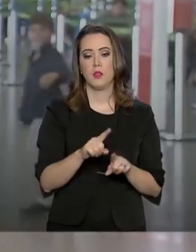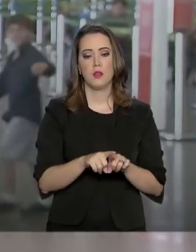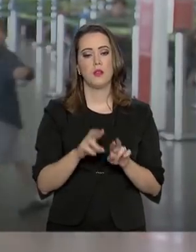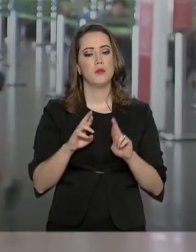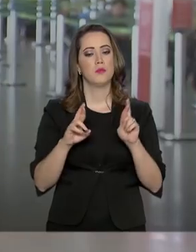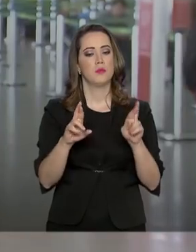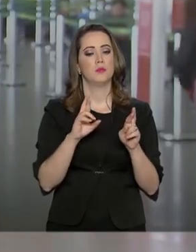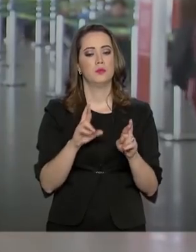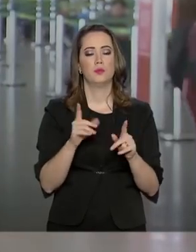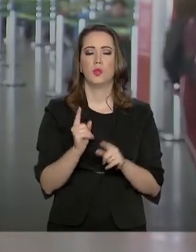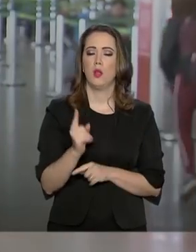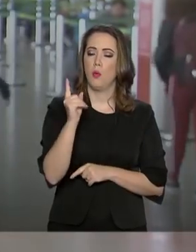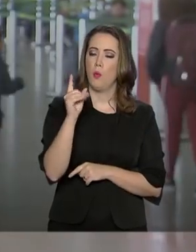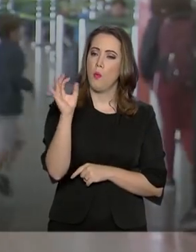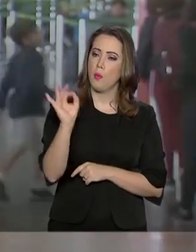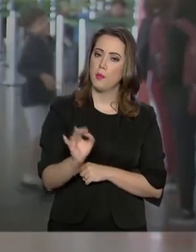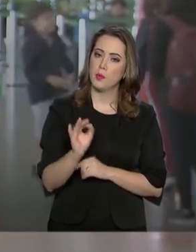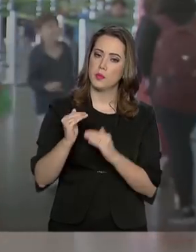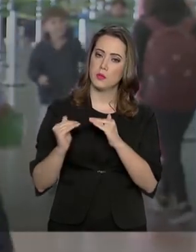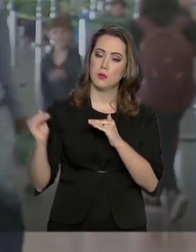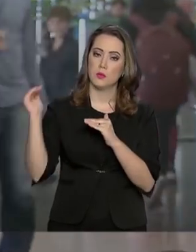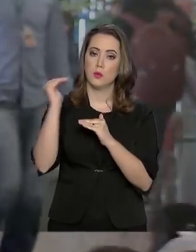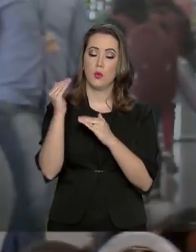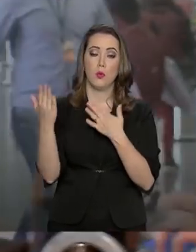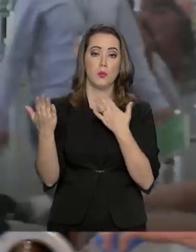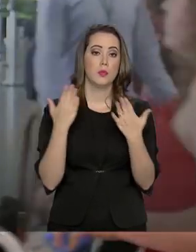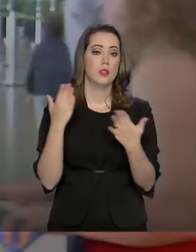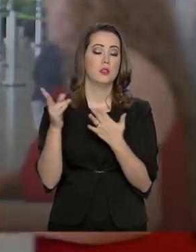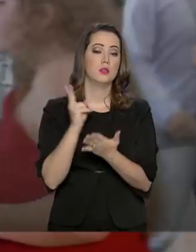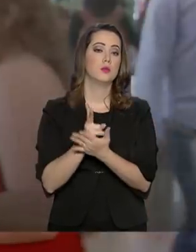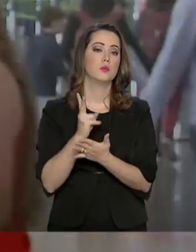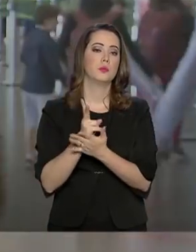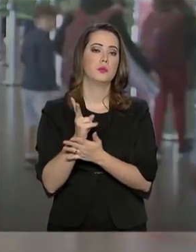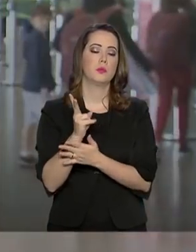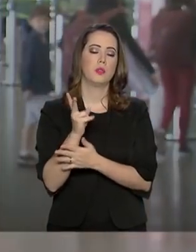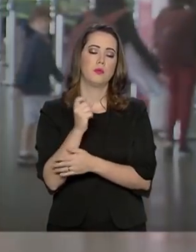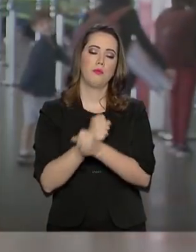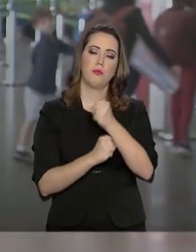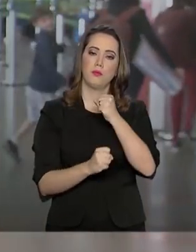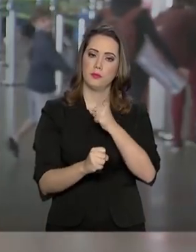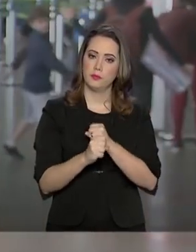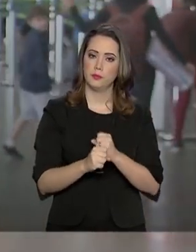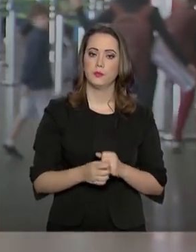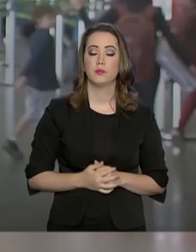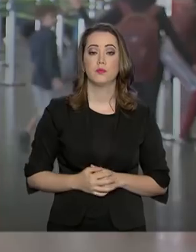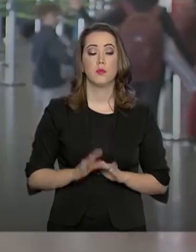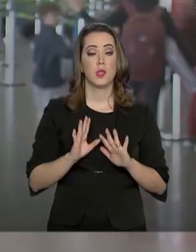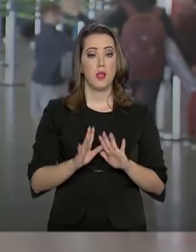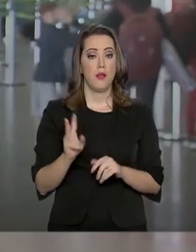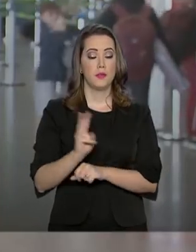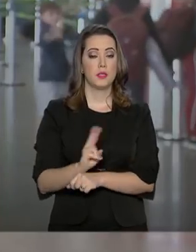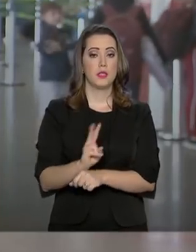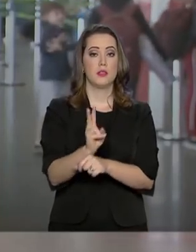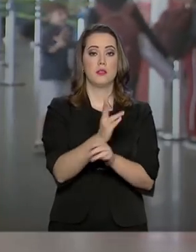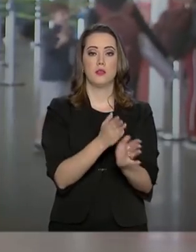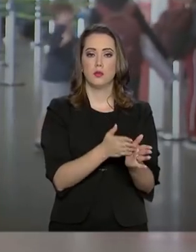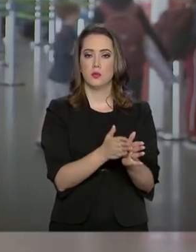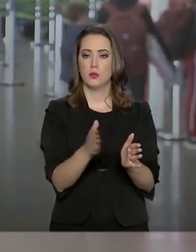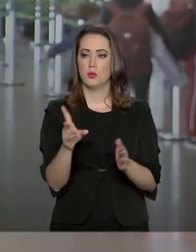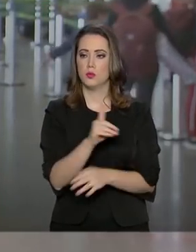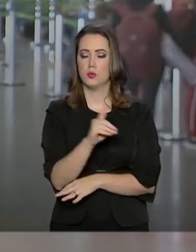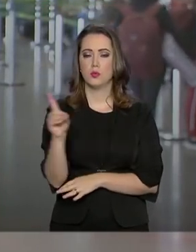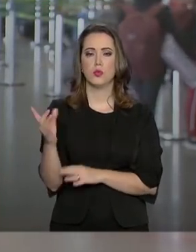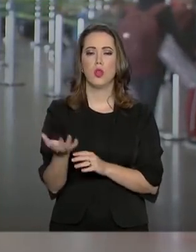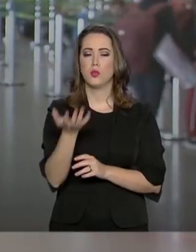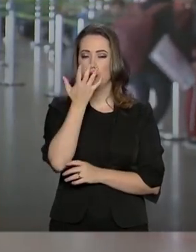estimativa ela é 1% maior do que a registrada no mesmo período do ano passado. A fiscalização durante os dias do